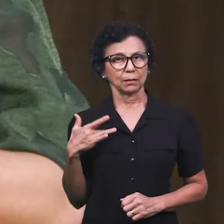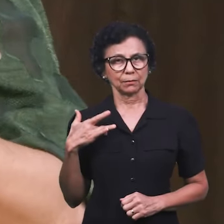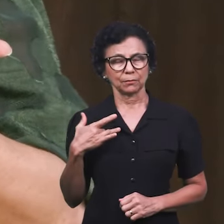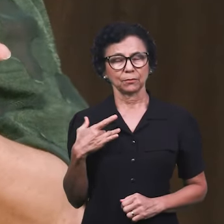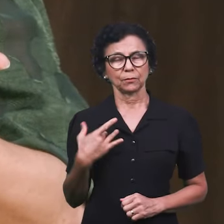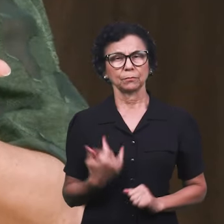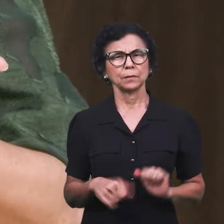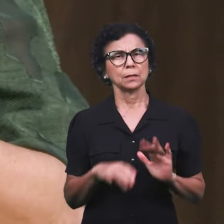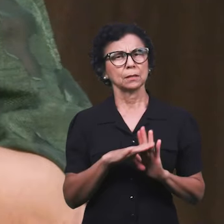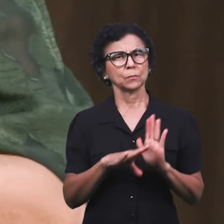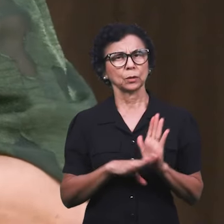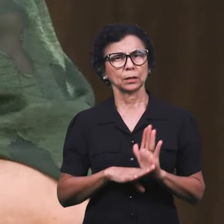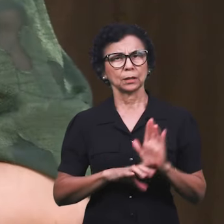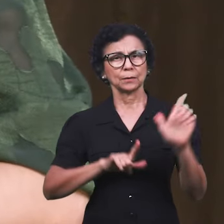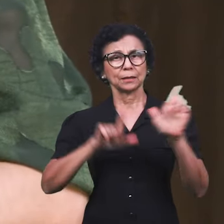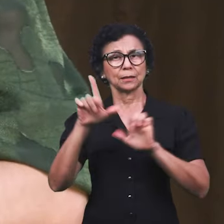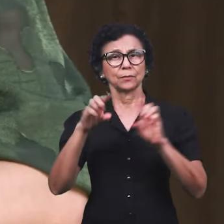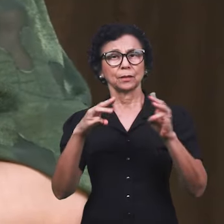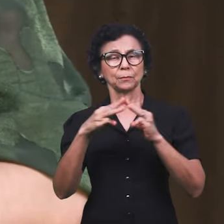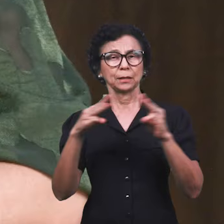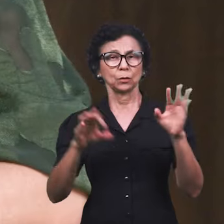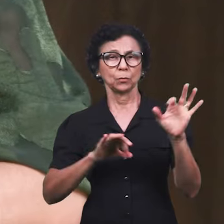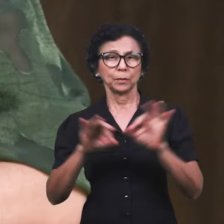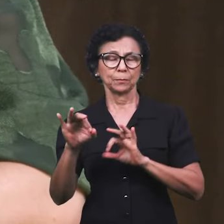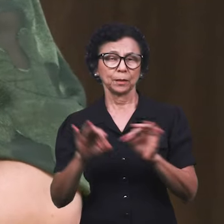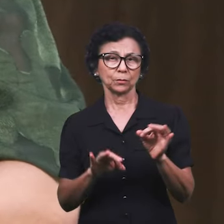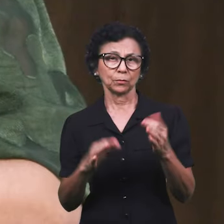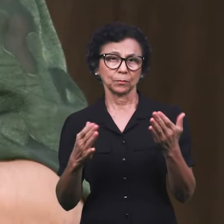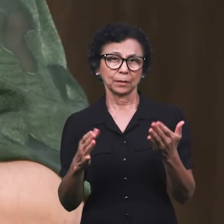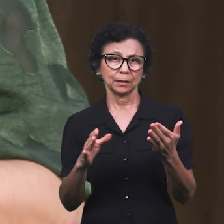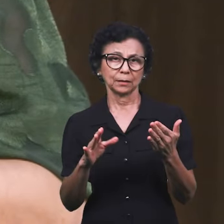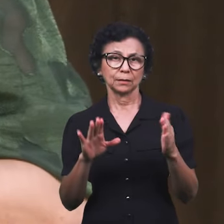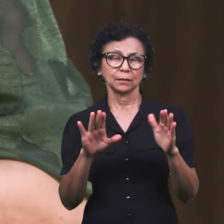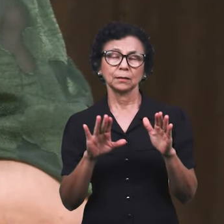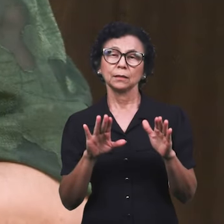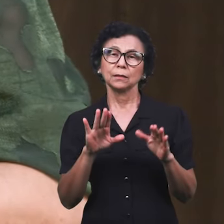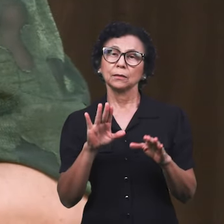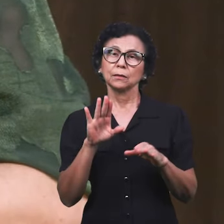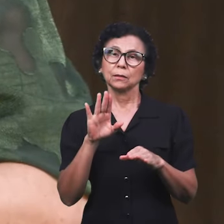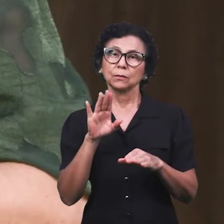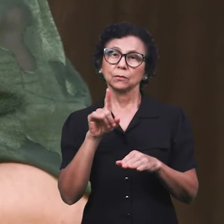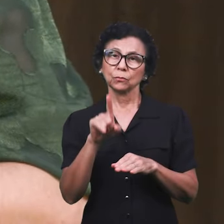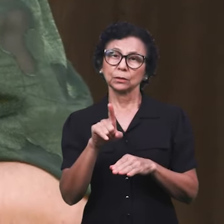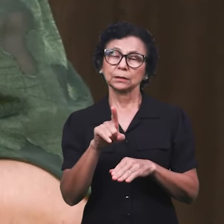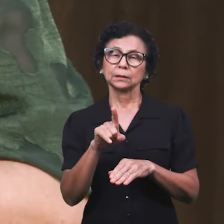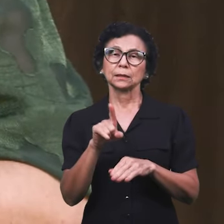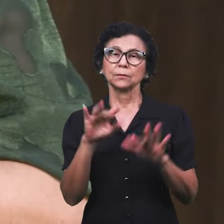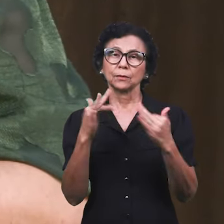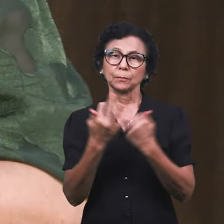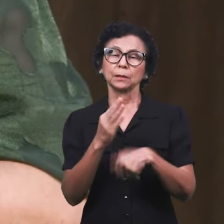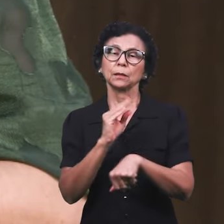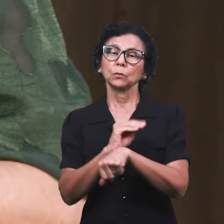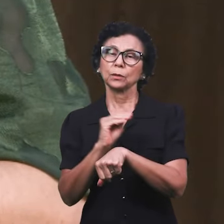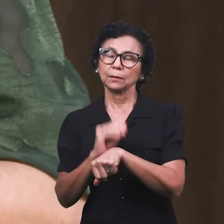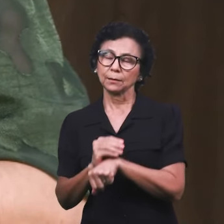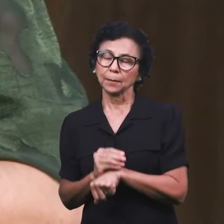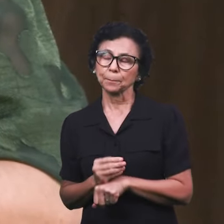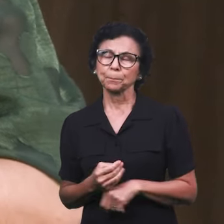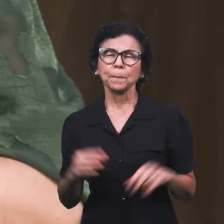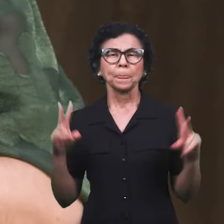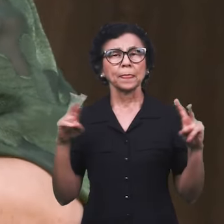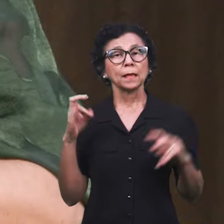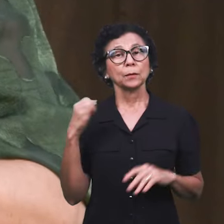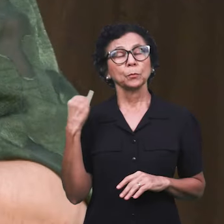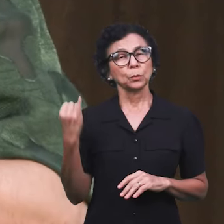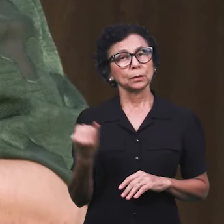Manaim para você cuidar da sua família. Hoje o tema é muito importante, principalmente para os